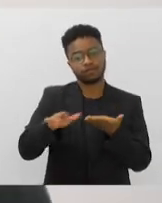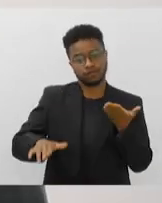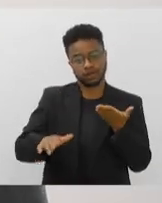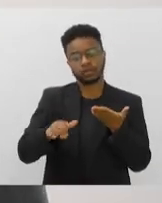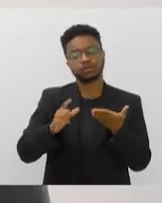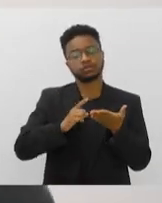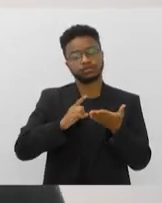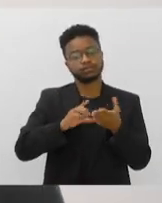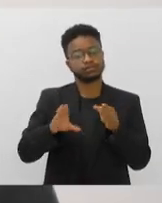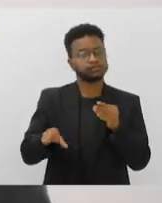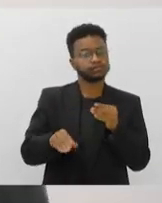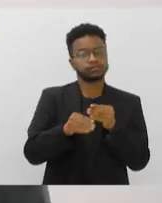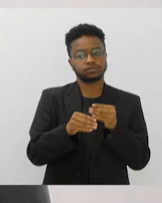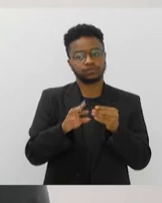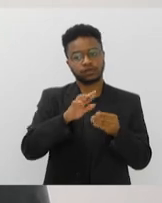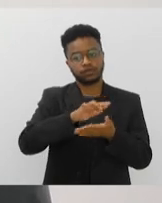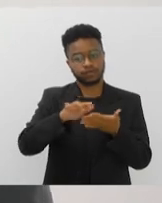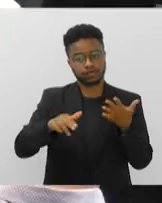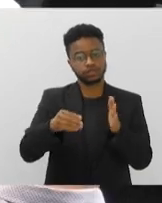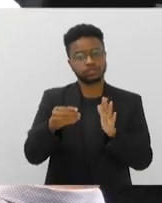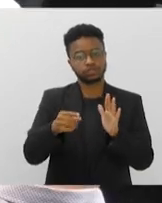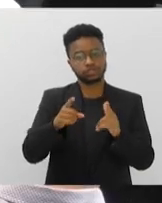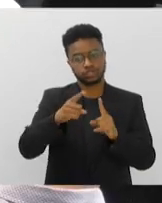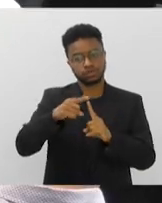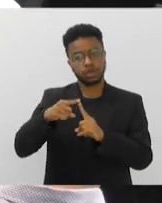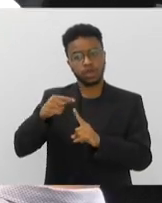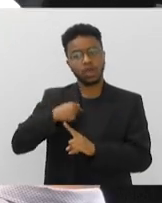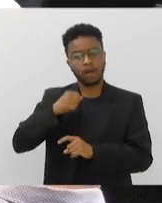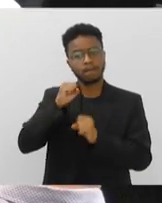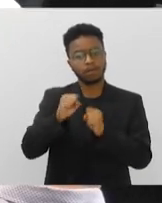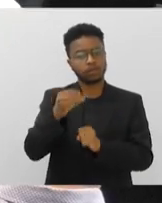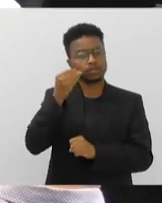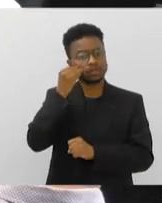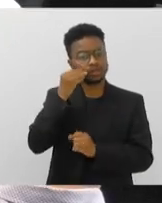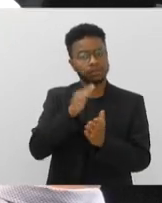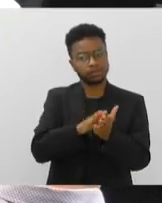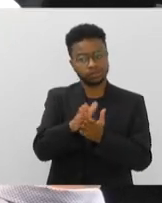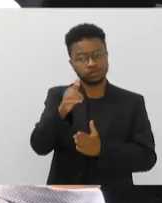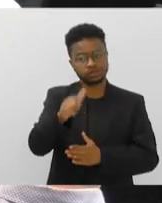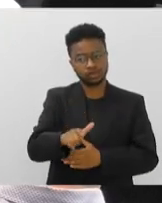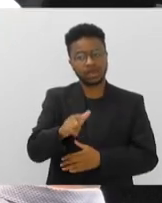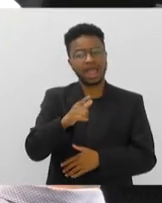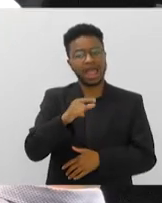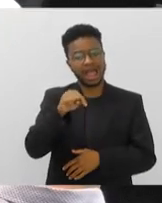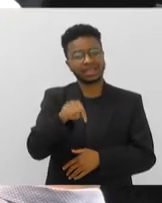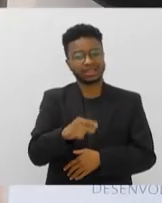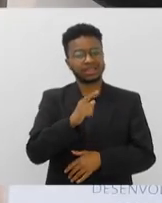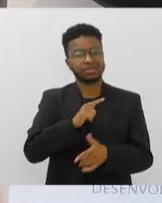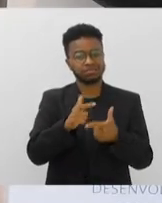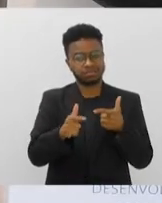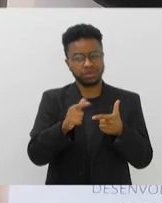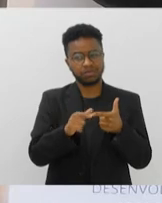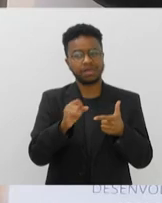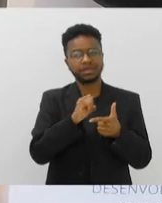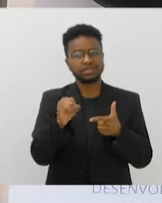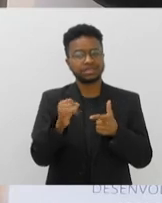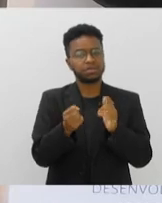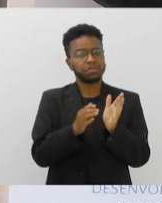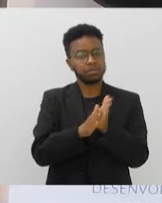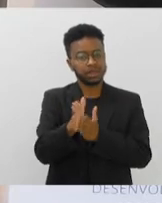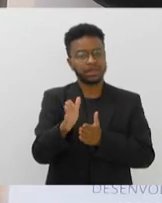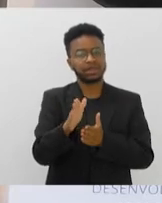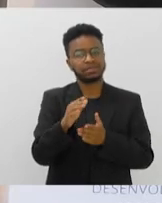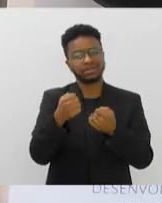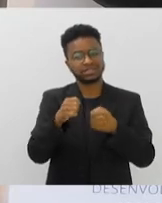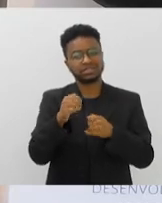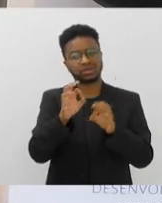Silvana do monte porira né eu posso tentar a republicação aqui a gente tem um uma problemático quando a gente Republica tem que estar lar de novo Tem que